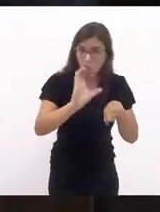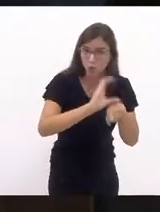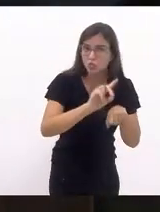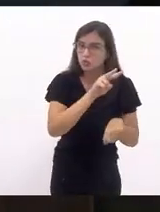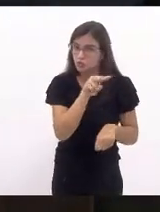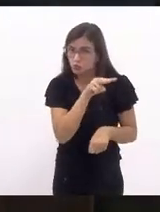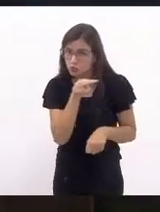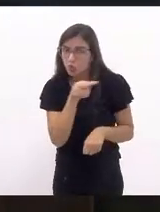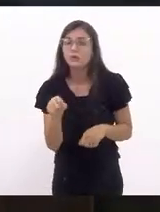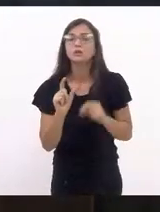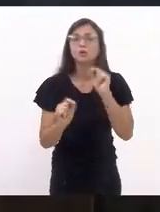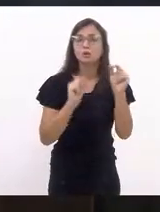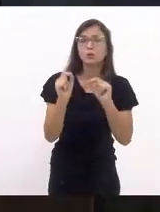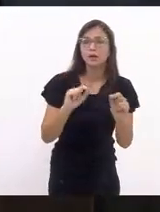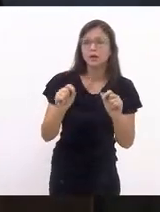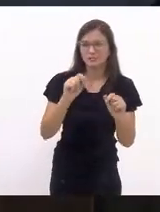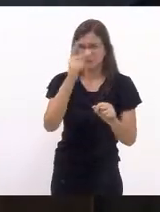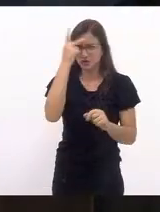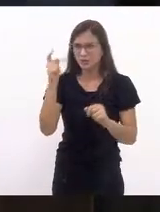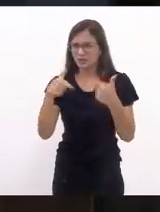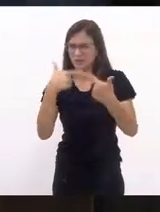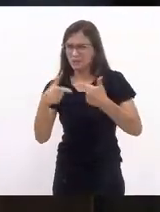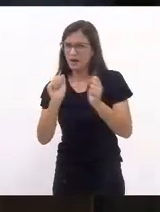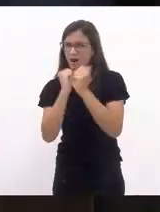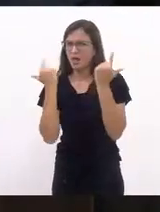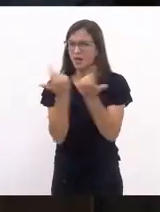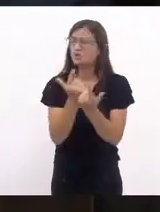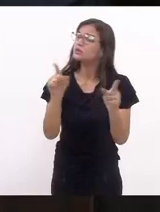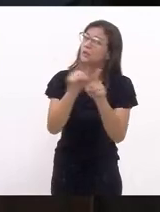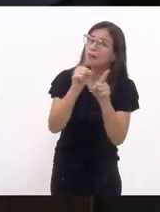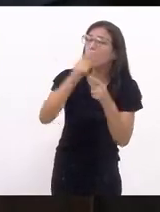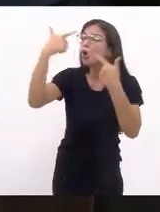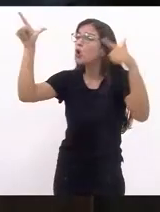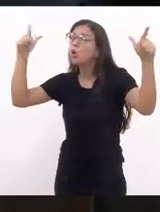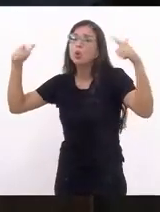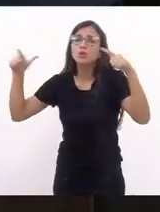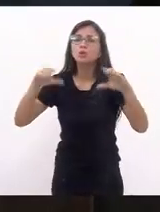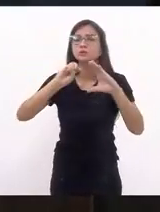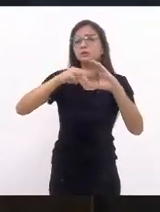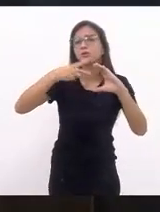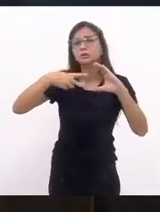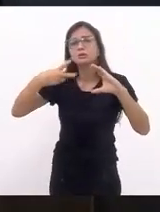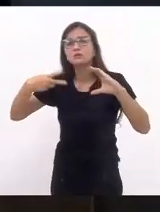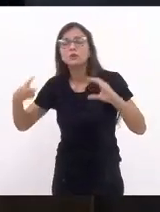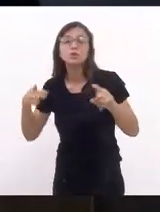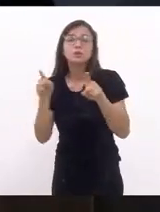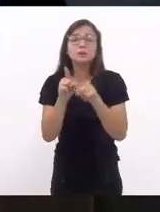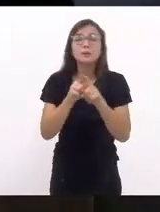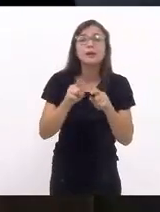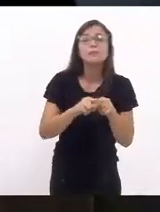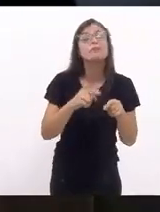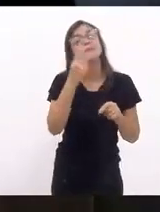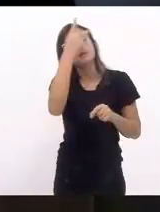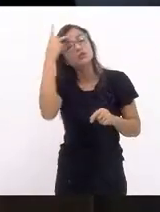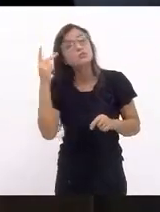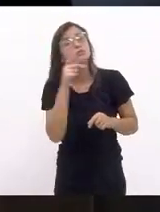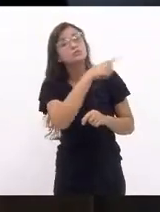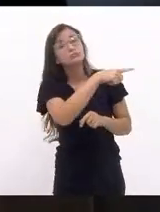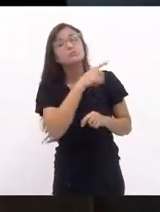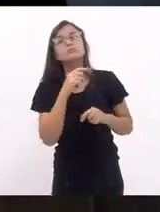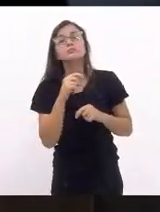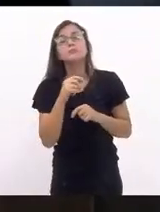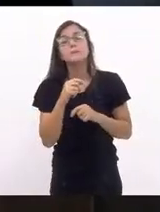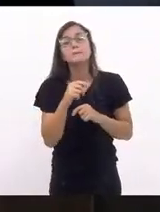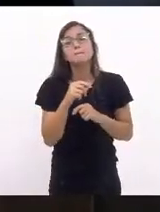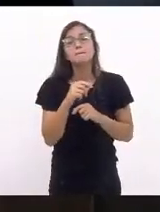não apenas servidores Daleste como também o funcionários diversas câmaras de vereadores e o público mais amplo alcançando inclusive